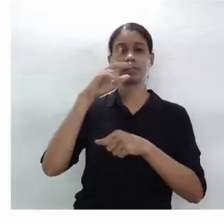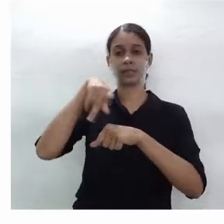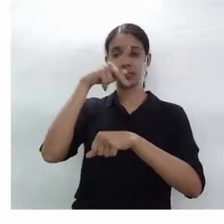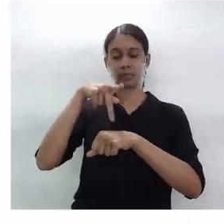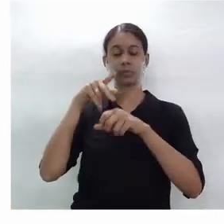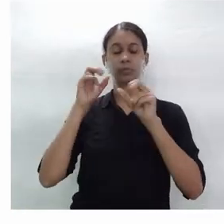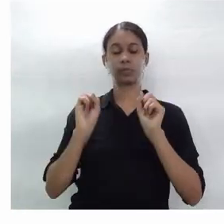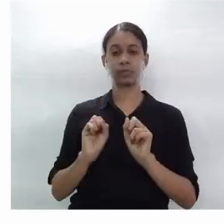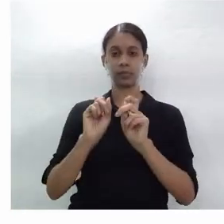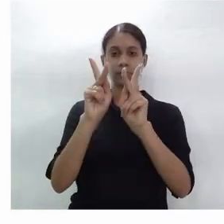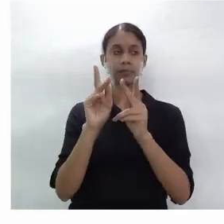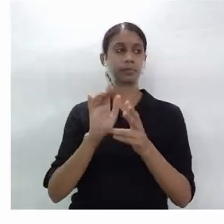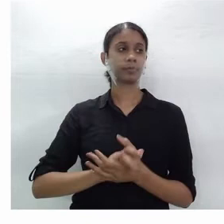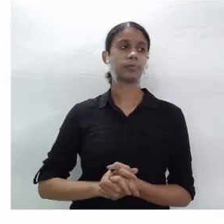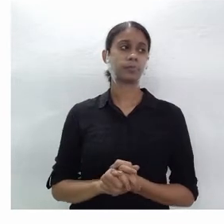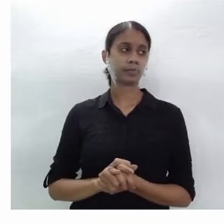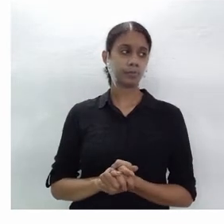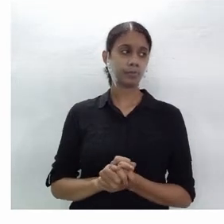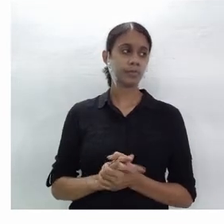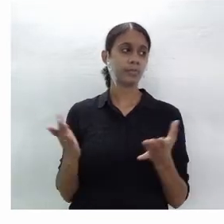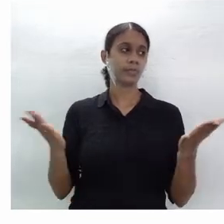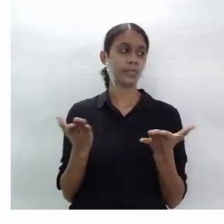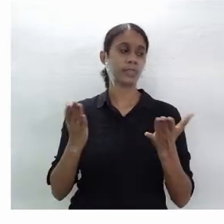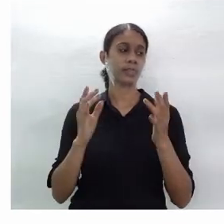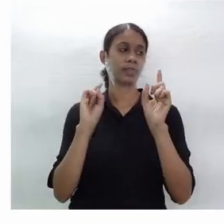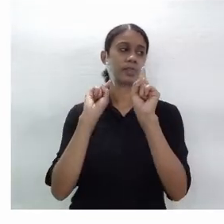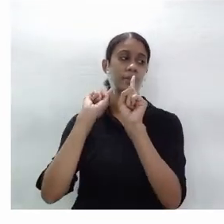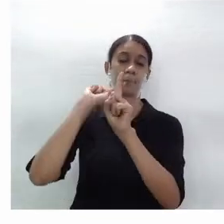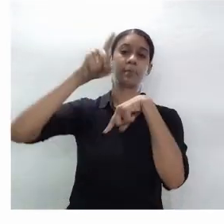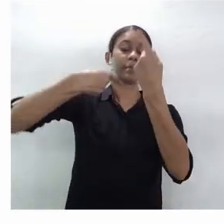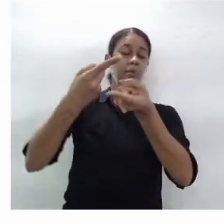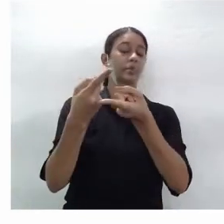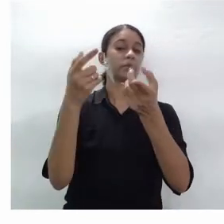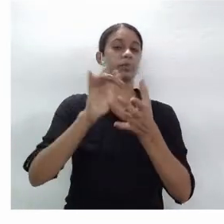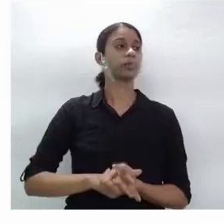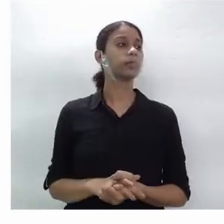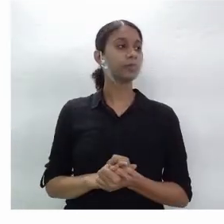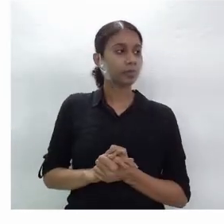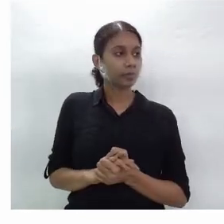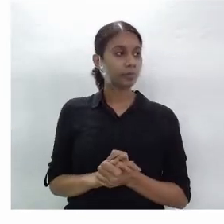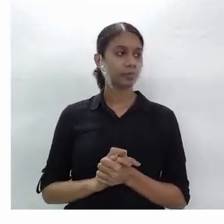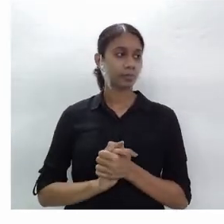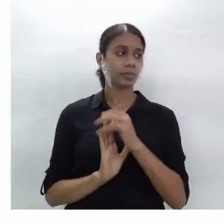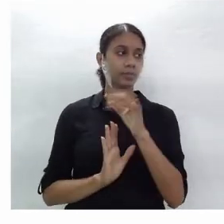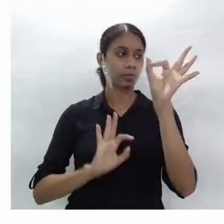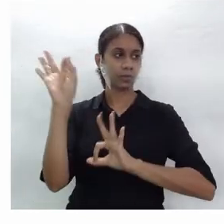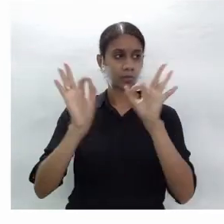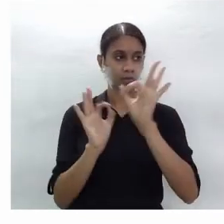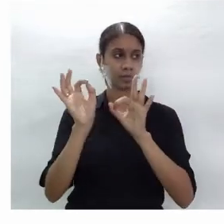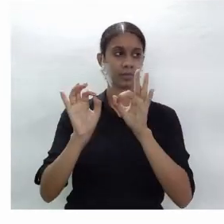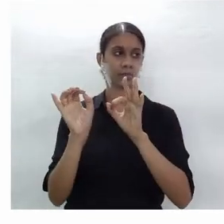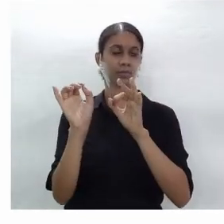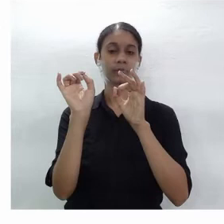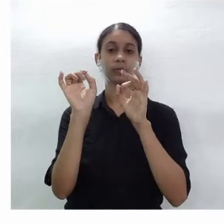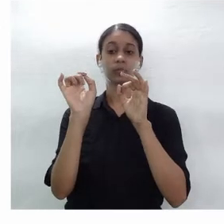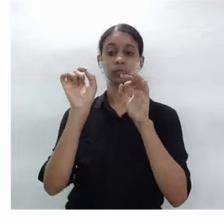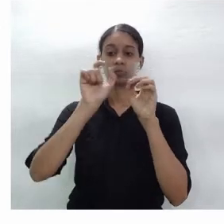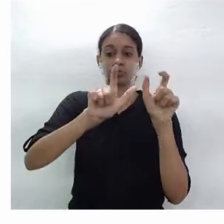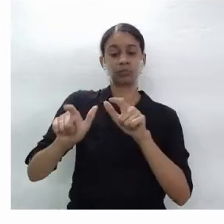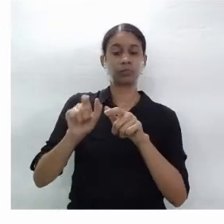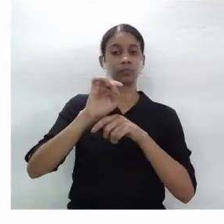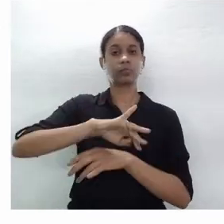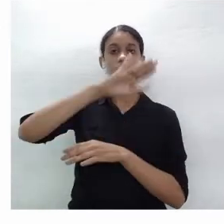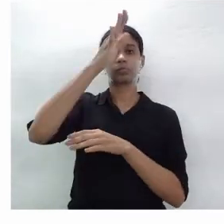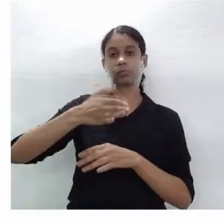Ok? Vamos lá? Próximo slide. Próximo assunto, organização do espaço